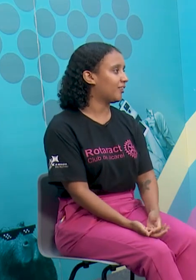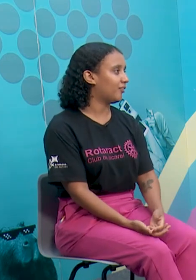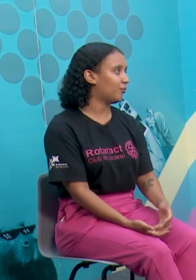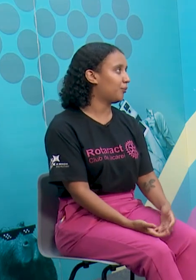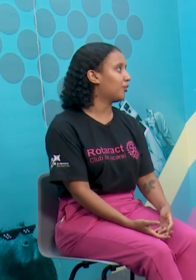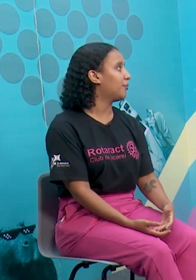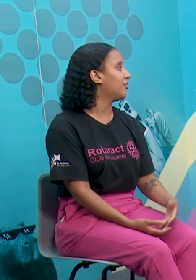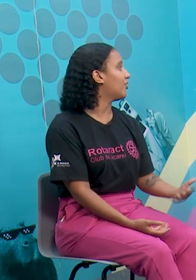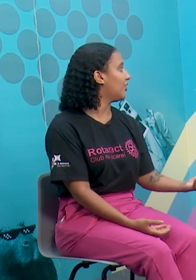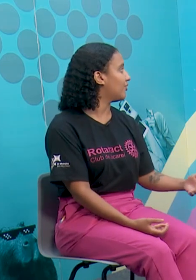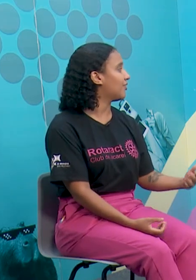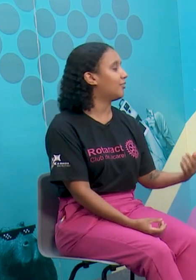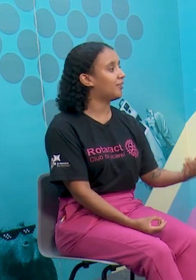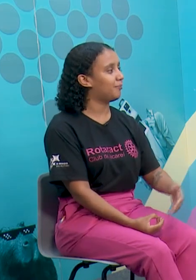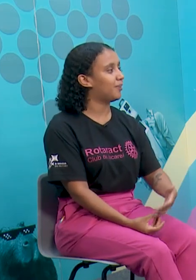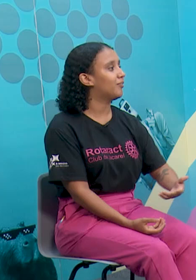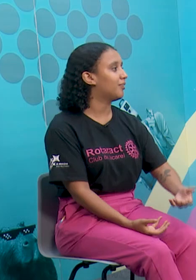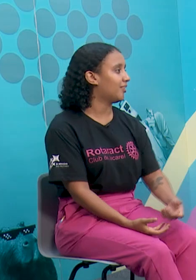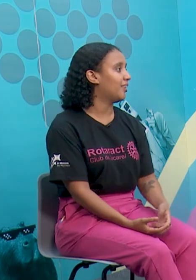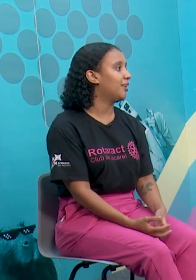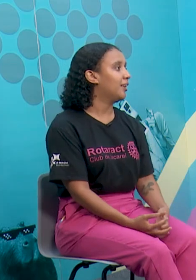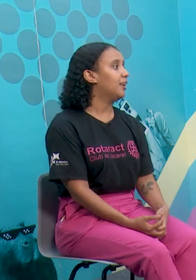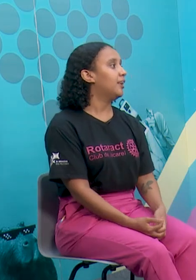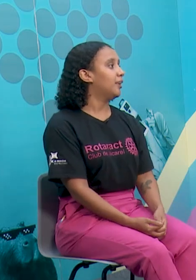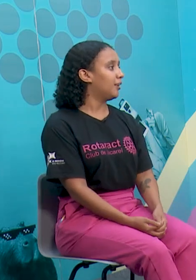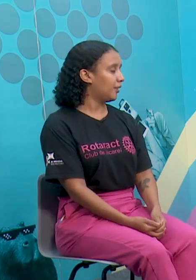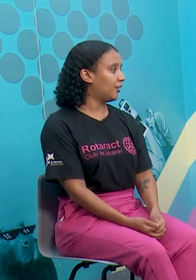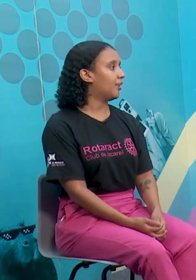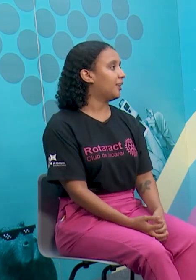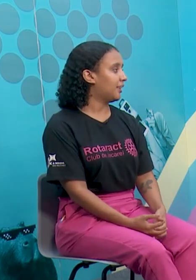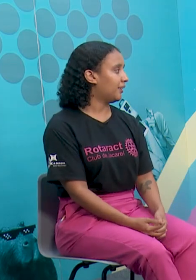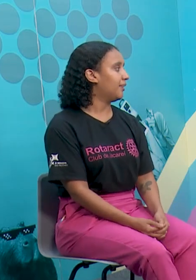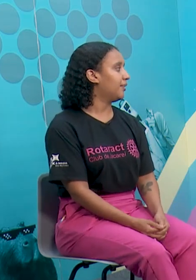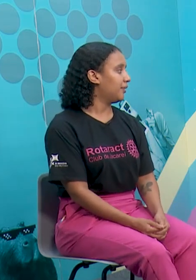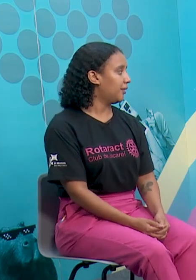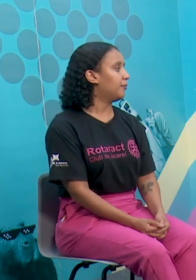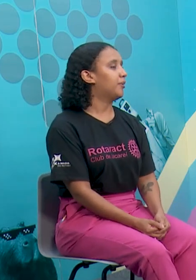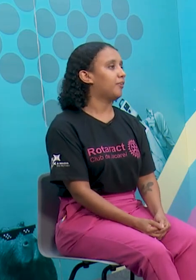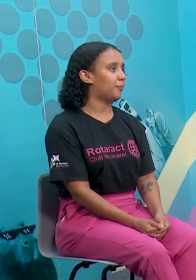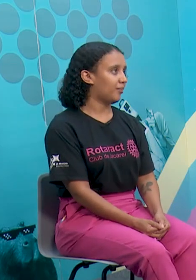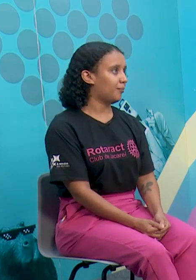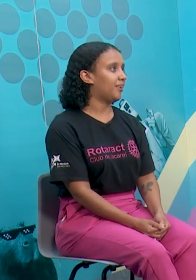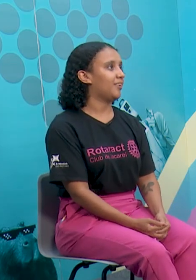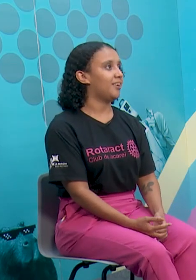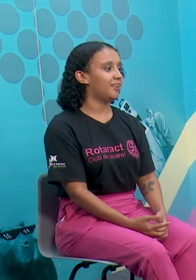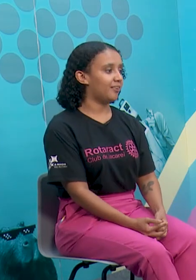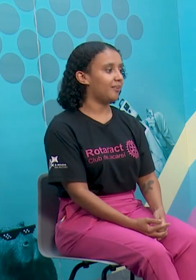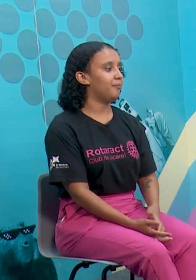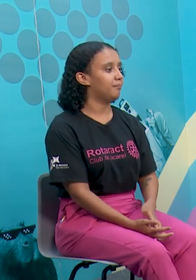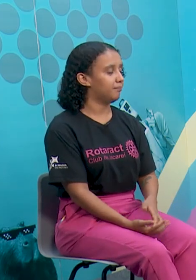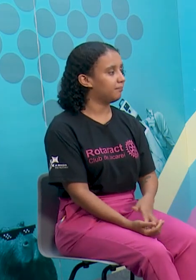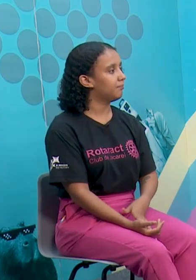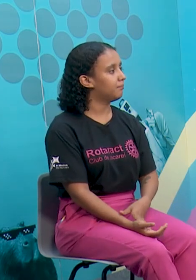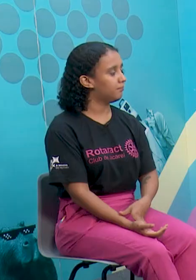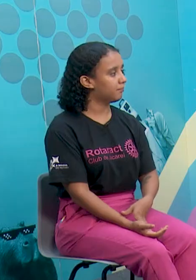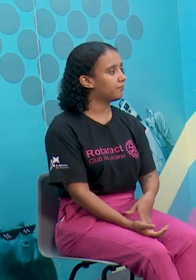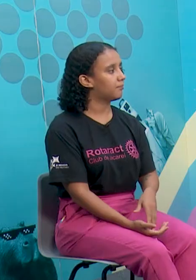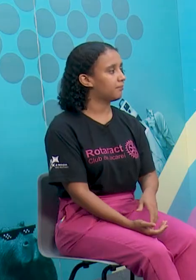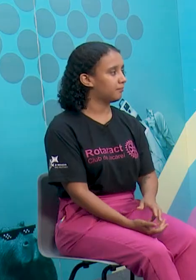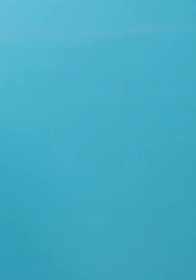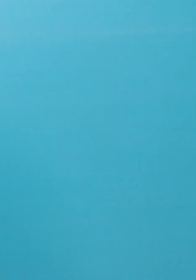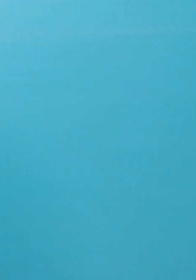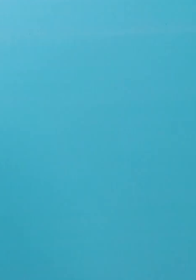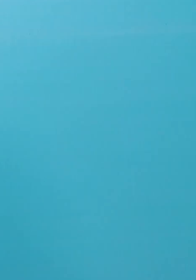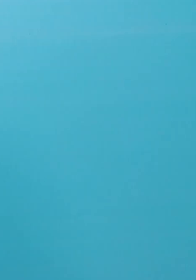acaba alcançando outros públicos também, idosos, pessoas assim. Como comunidade como um todo, mas o foco mesmo são as crianças. Mas o foco principal é da criança. E quais